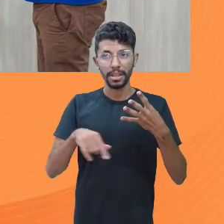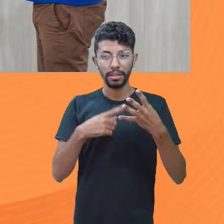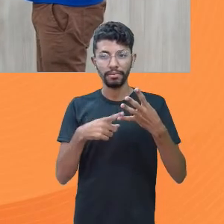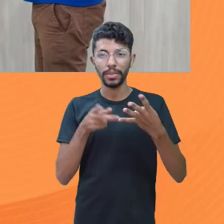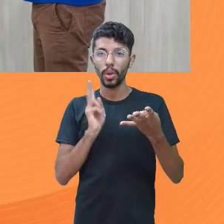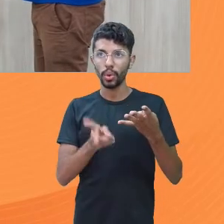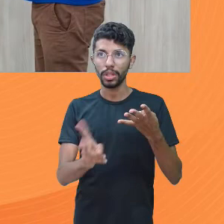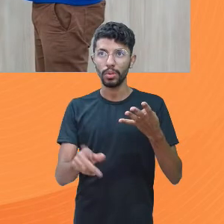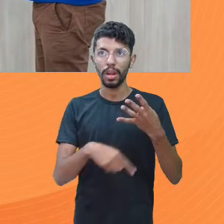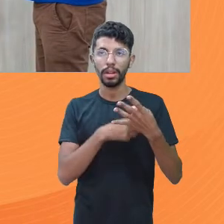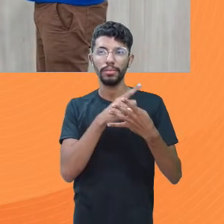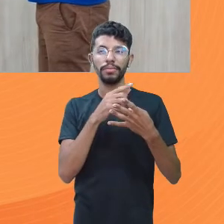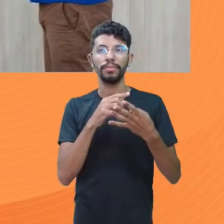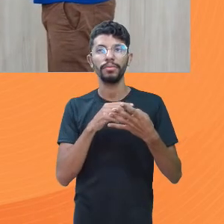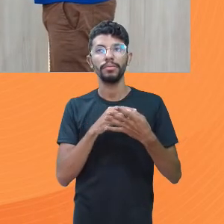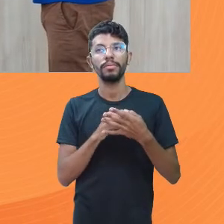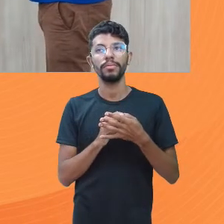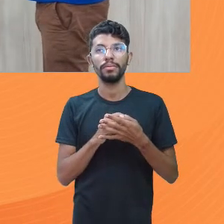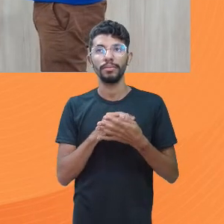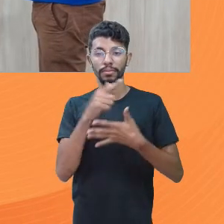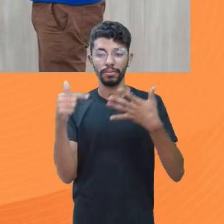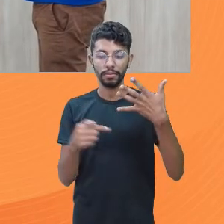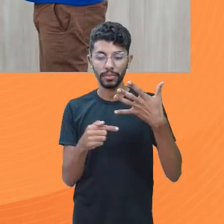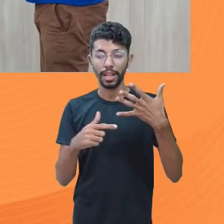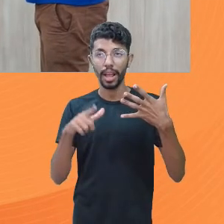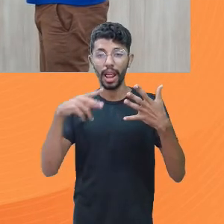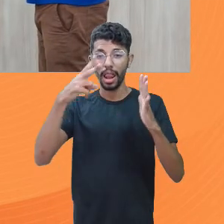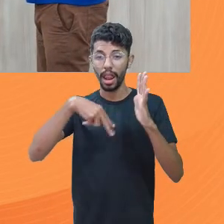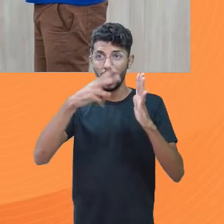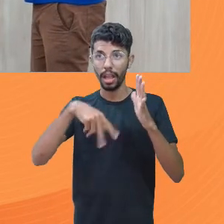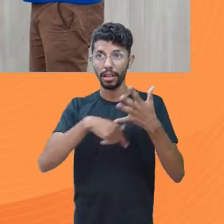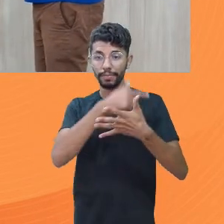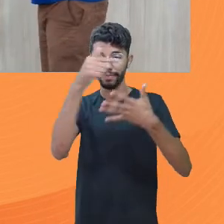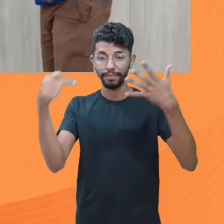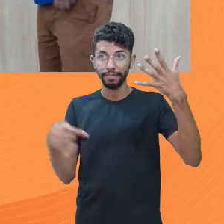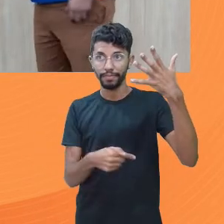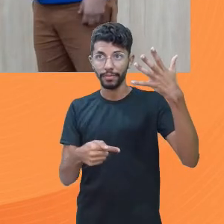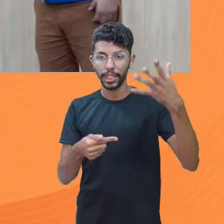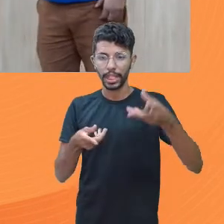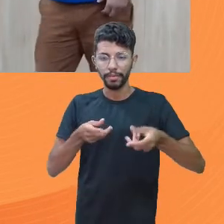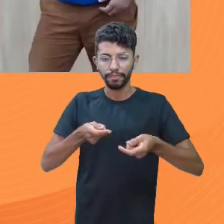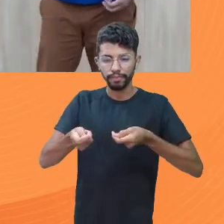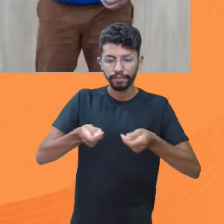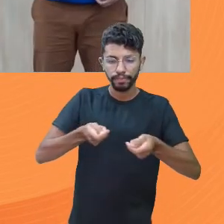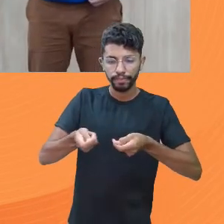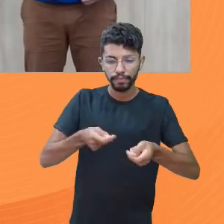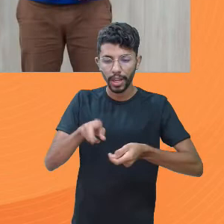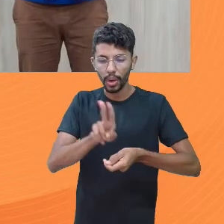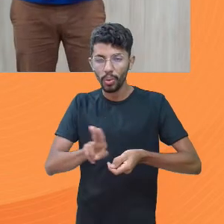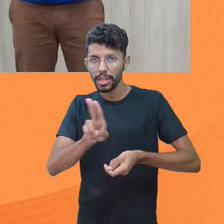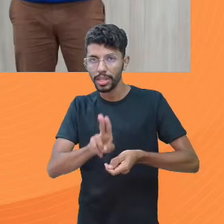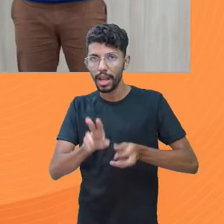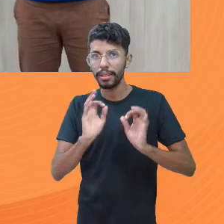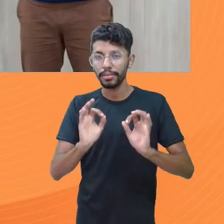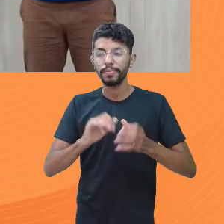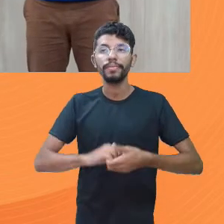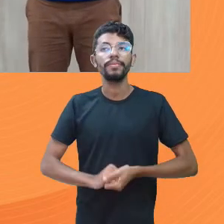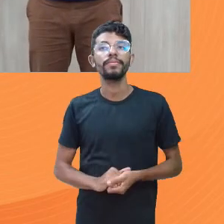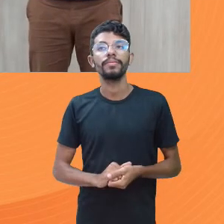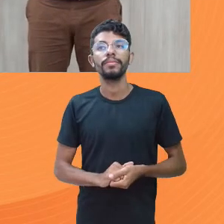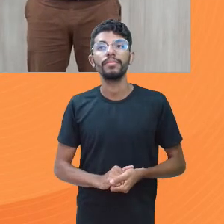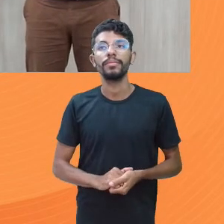keep, manter. Pode ser continuar também. To read, ler, e to handle, manusear, usar, certo? Pois